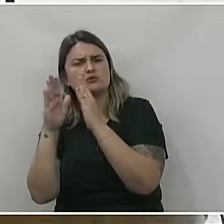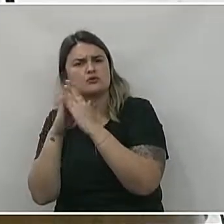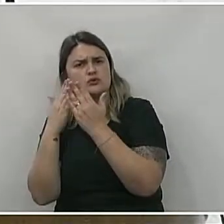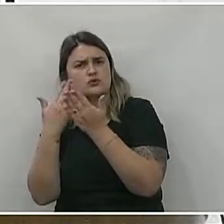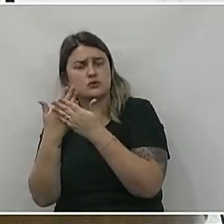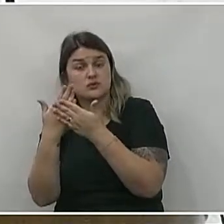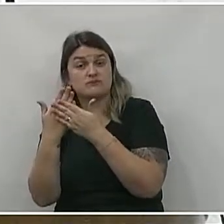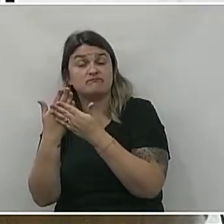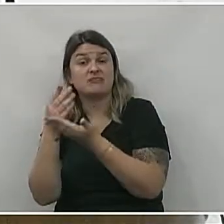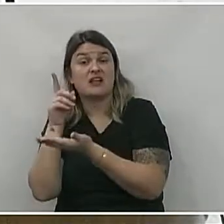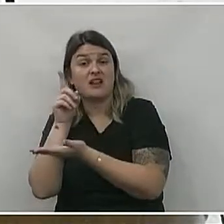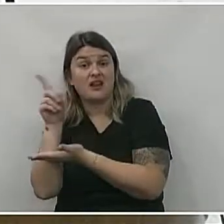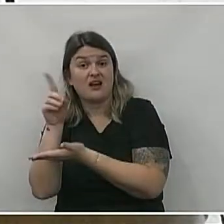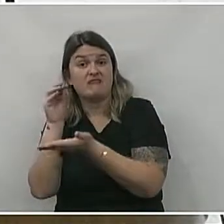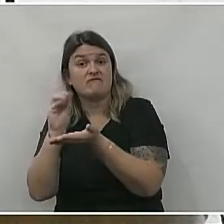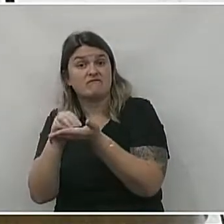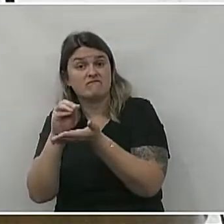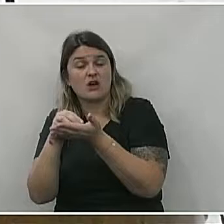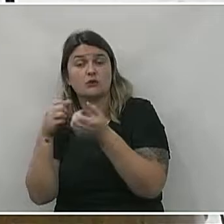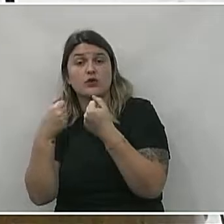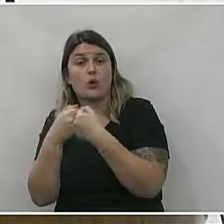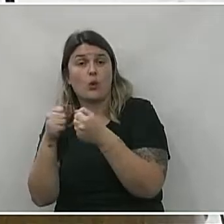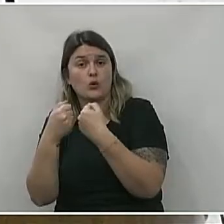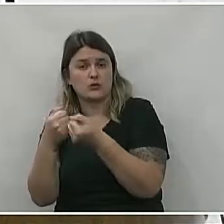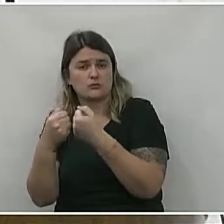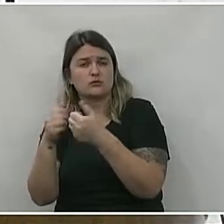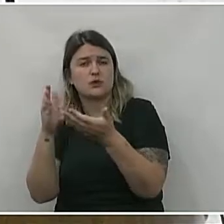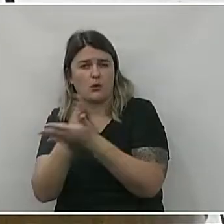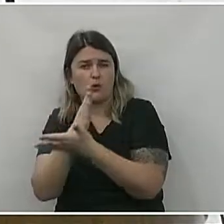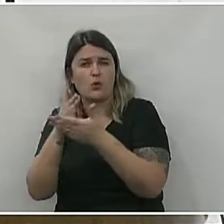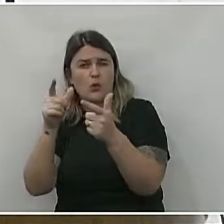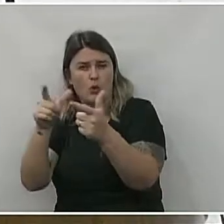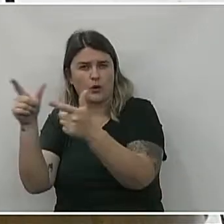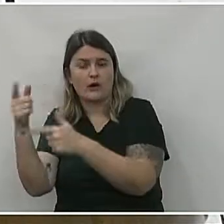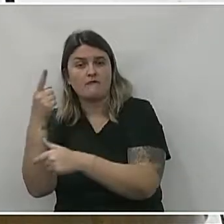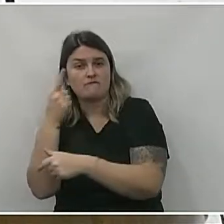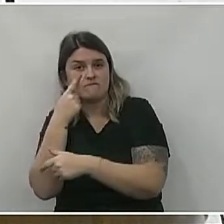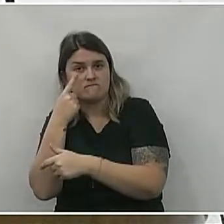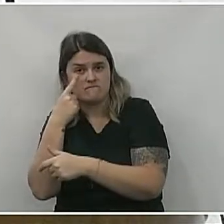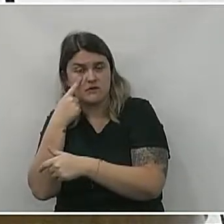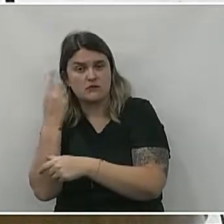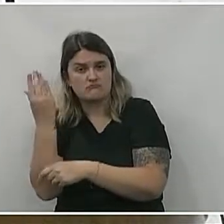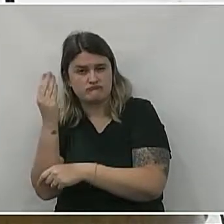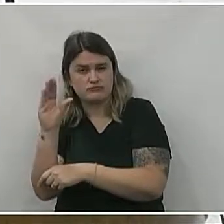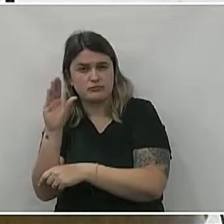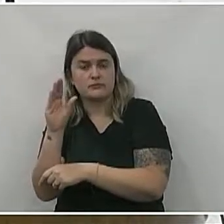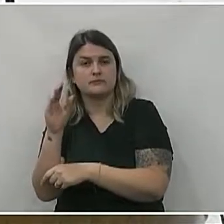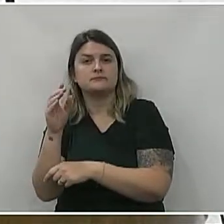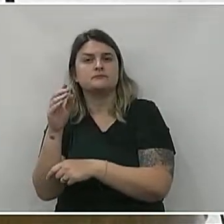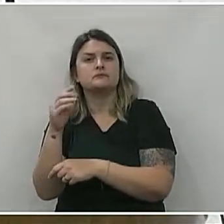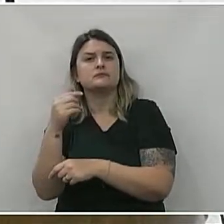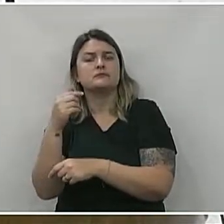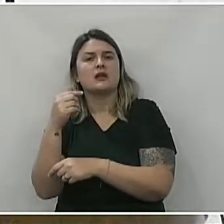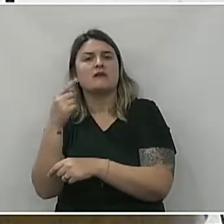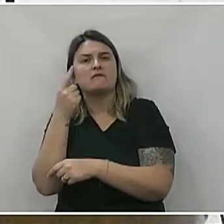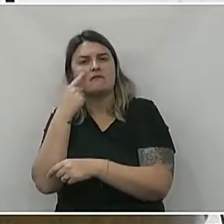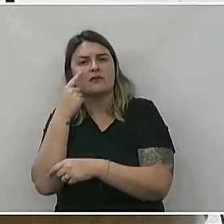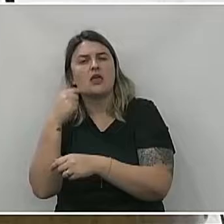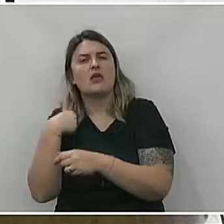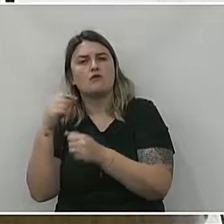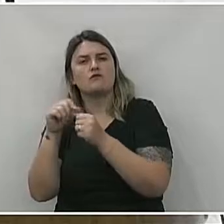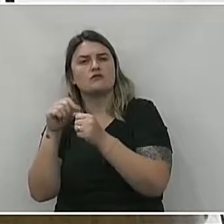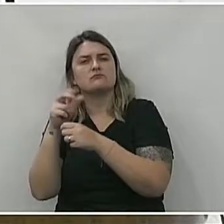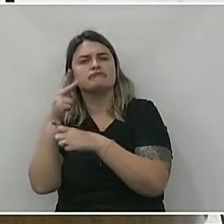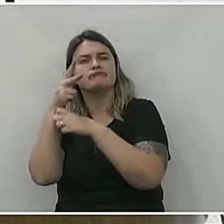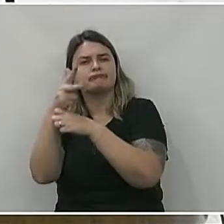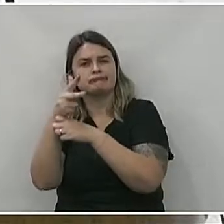questão da falta do transporte coletivo nessas áreas. Eu trouxe para vocês, eu quero colocar o trecho de alguns vídeos que a gente